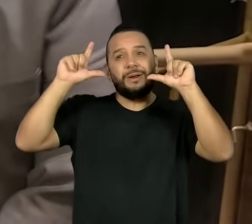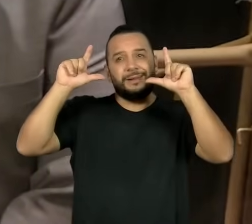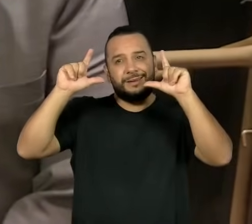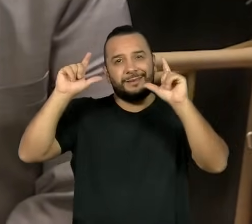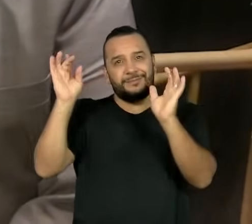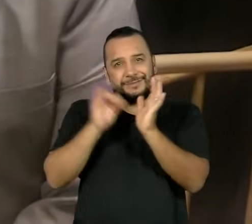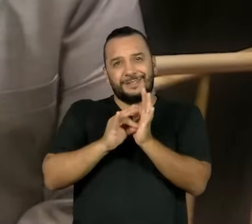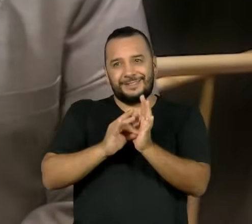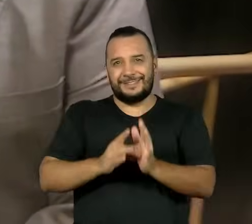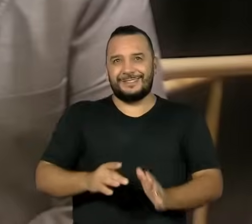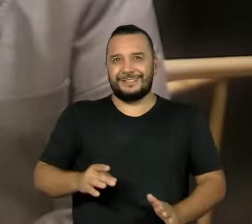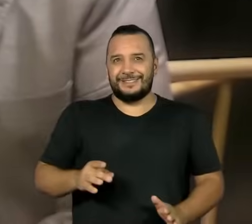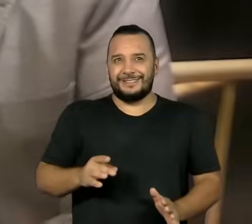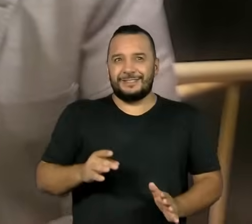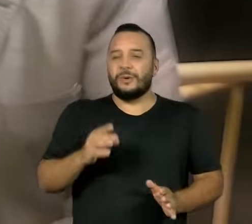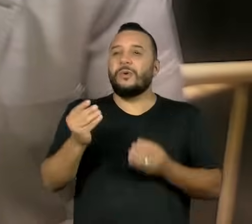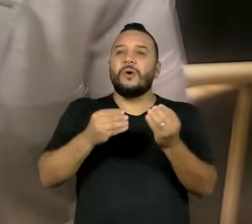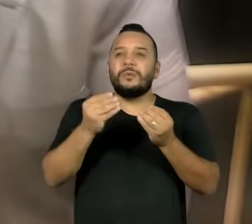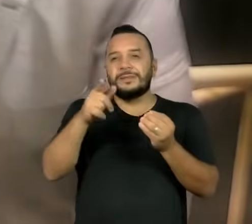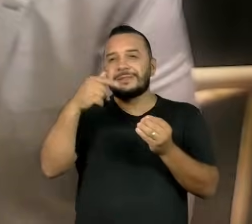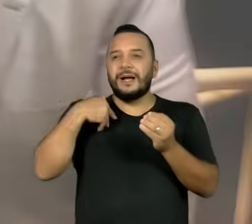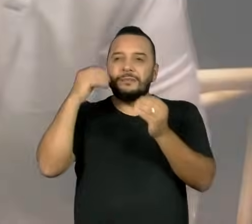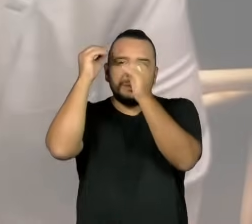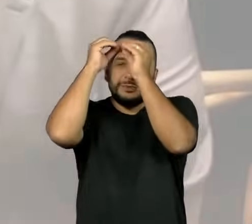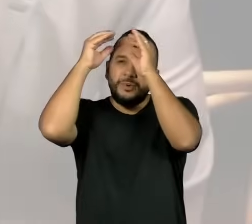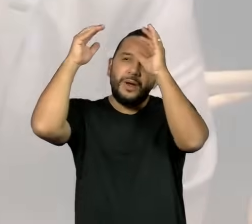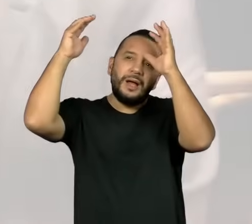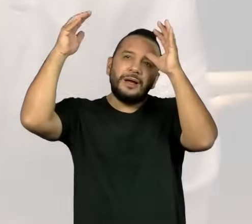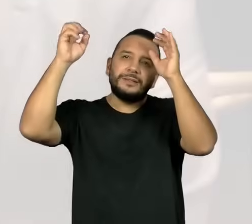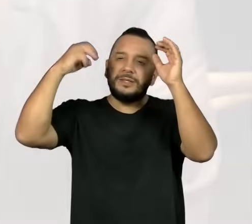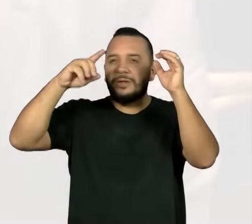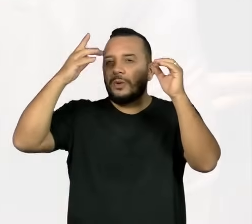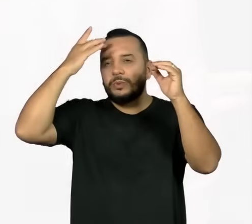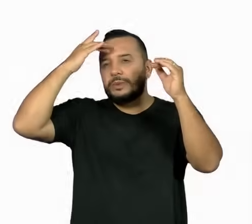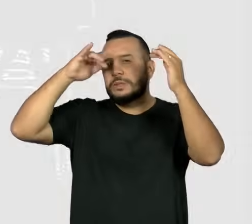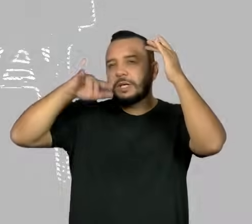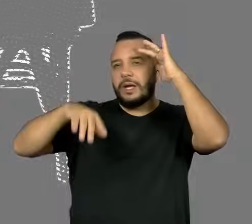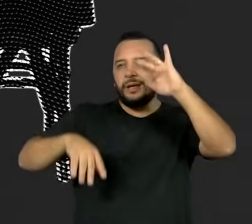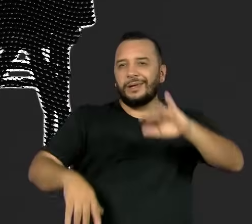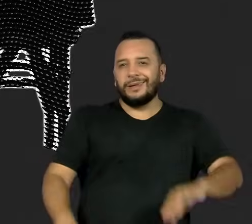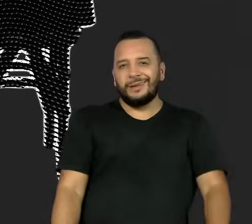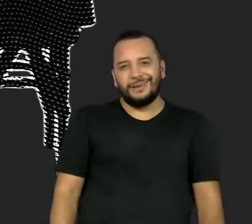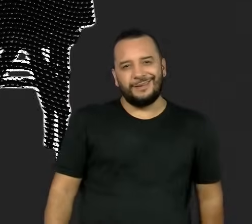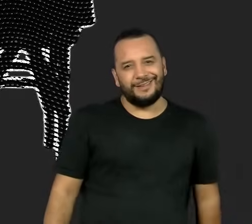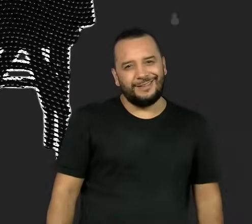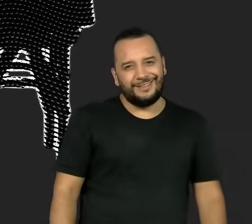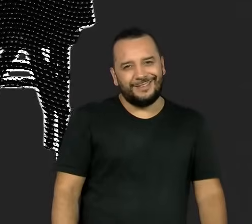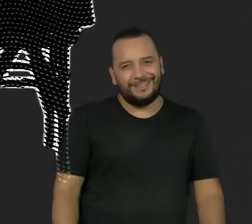acorda. Como é que você sabe que você não está sonhando agora? Não sei. Não sei.